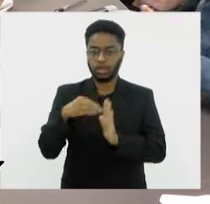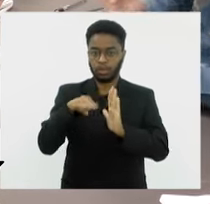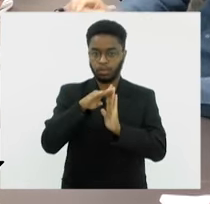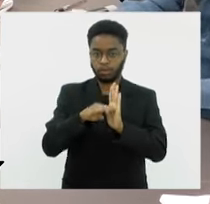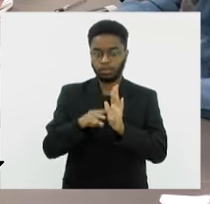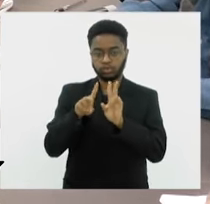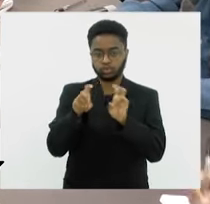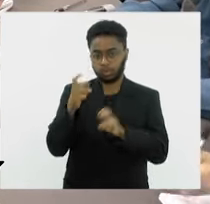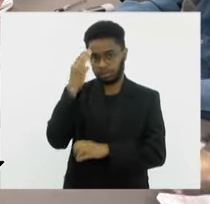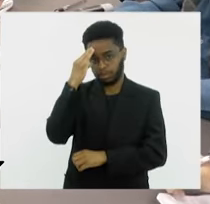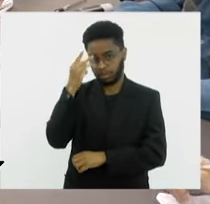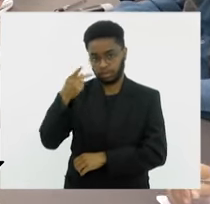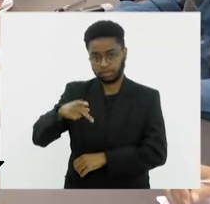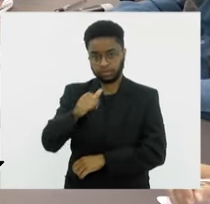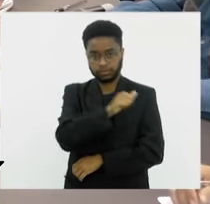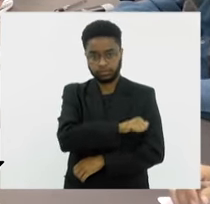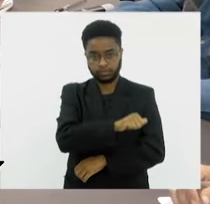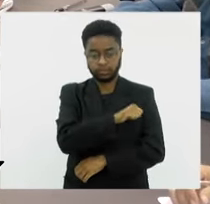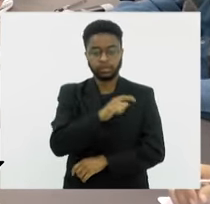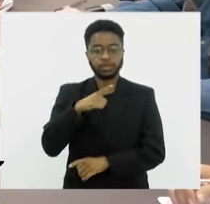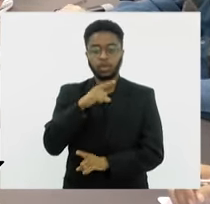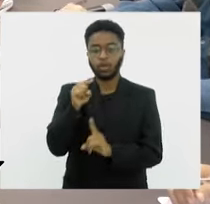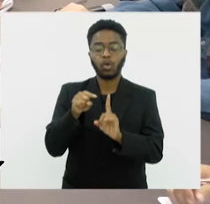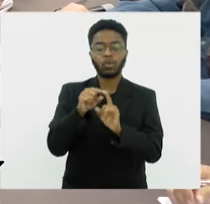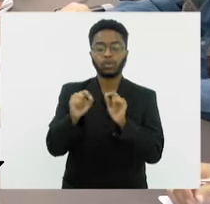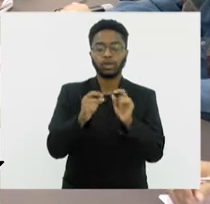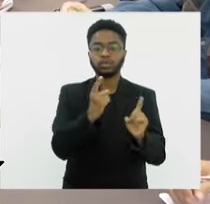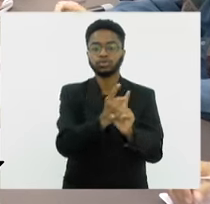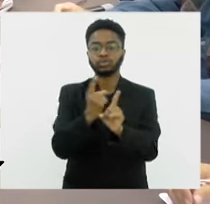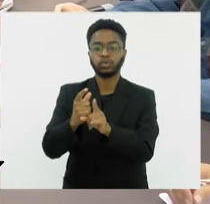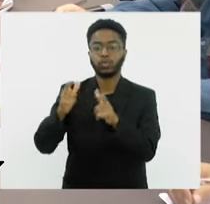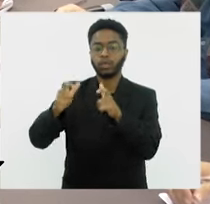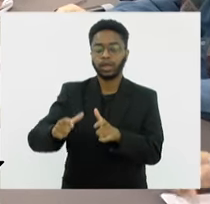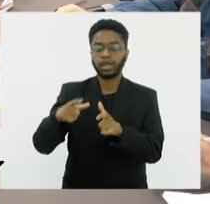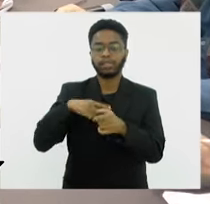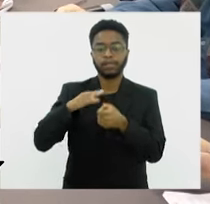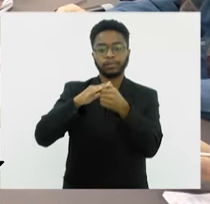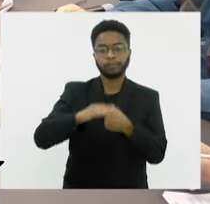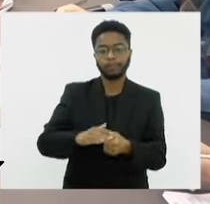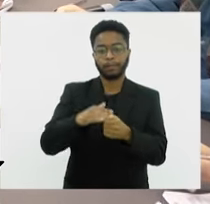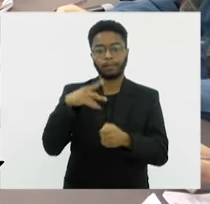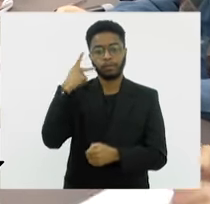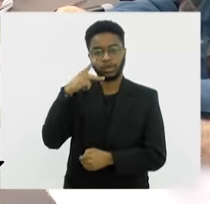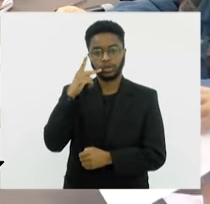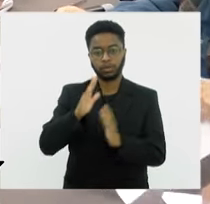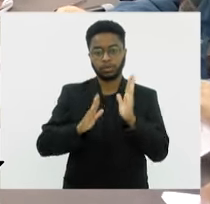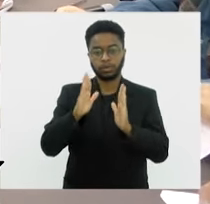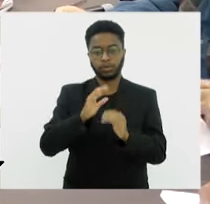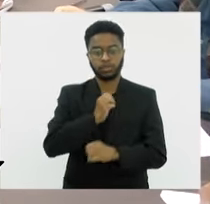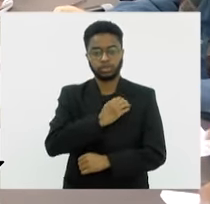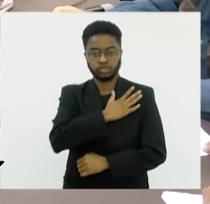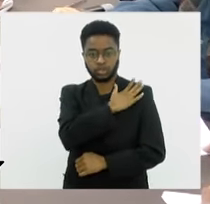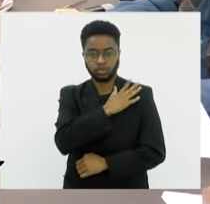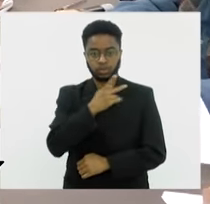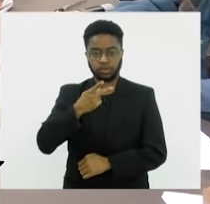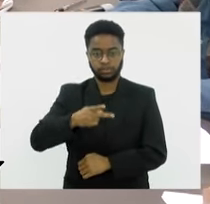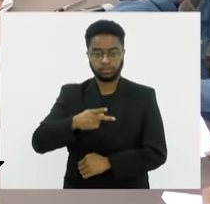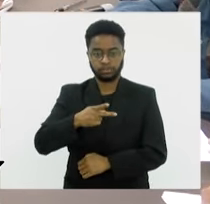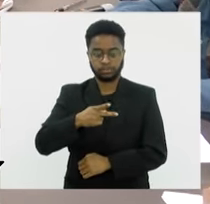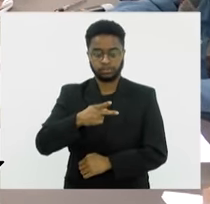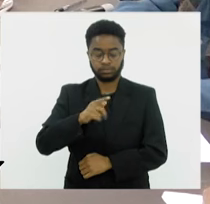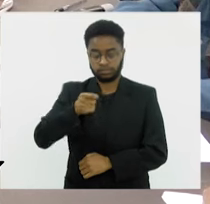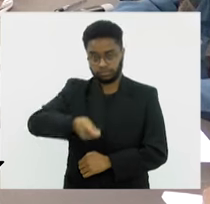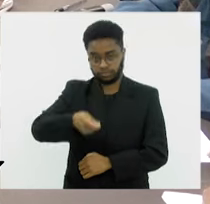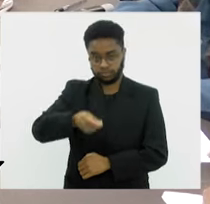com a finalidade de identificar publicamente os lugares de repressão política durante a ditadura civil-militar em todo o Estado fluminense e dar